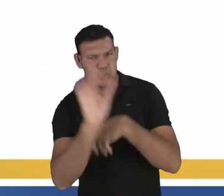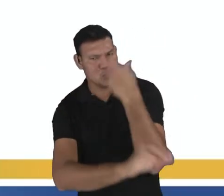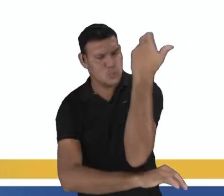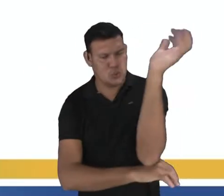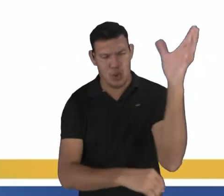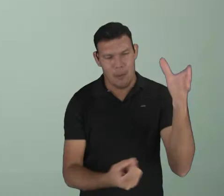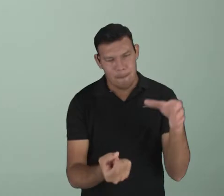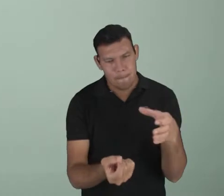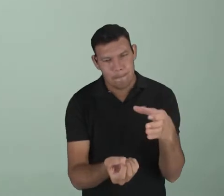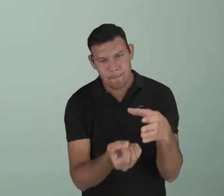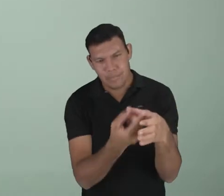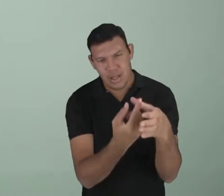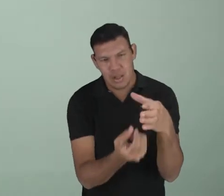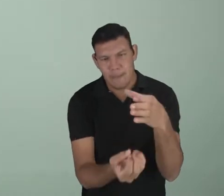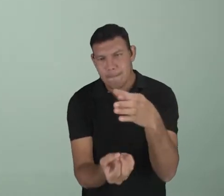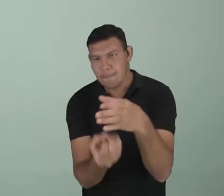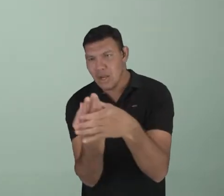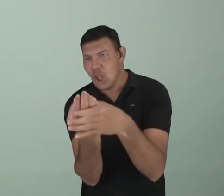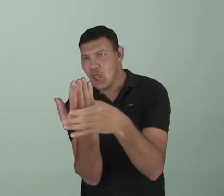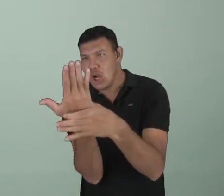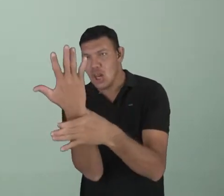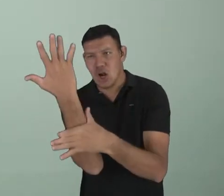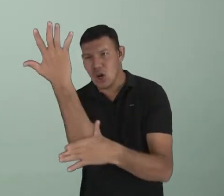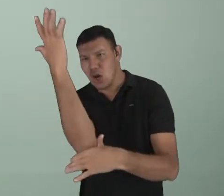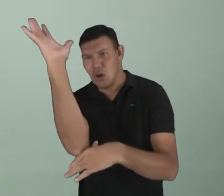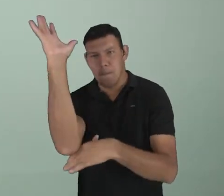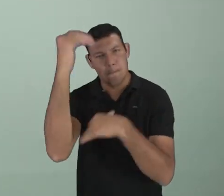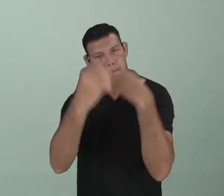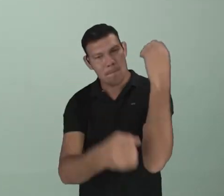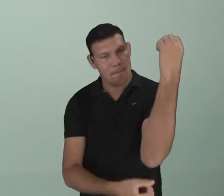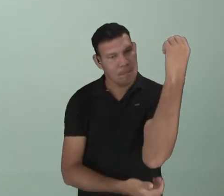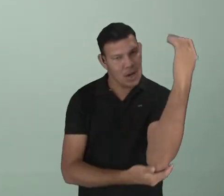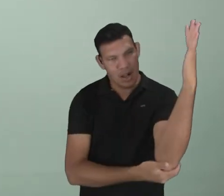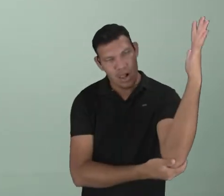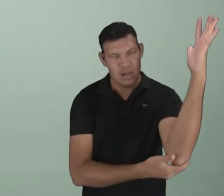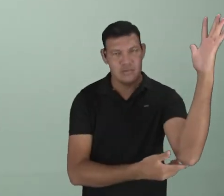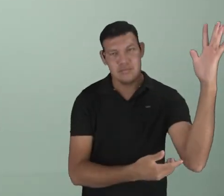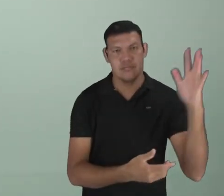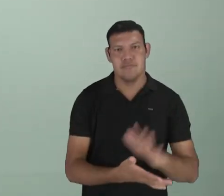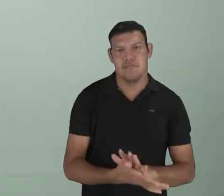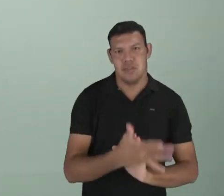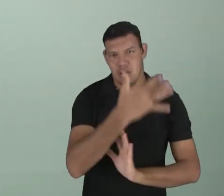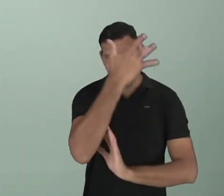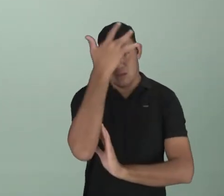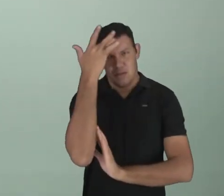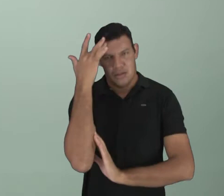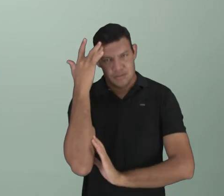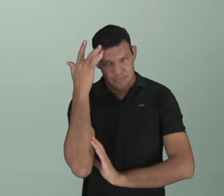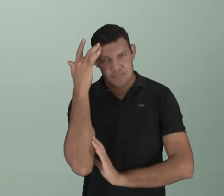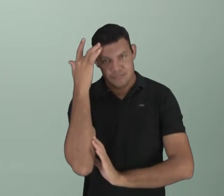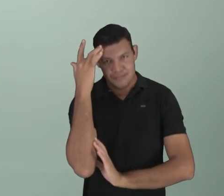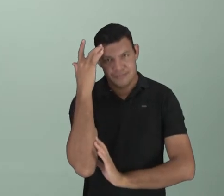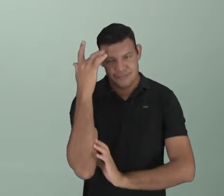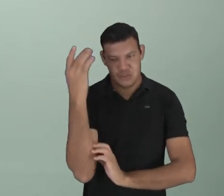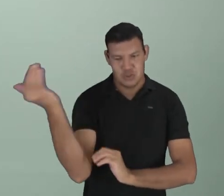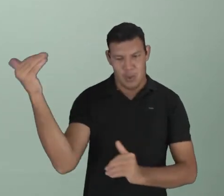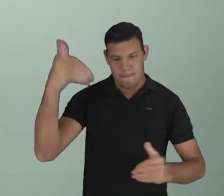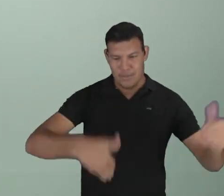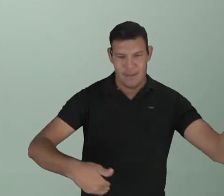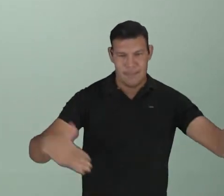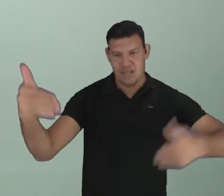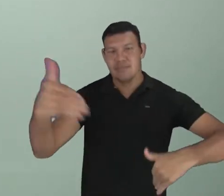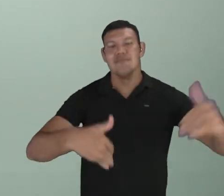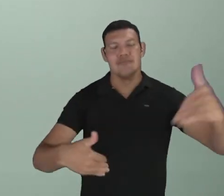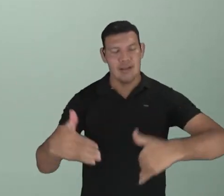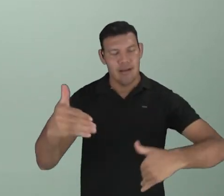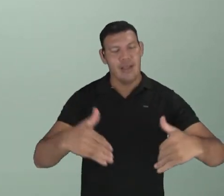iam cuidando daquela árvore, tinha toda uma preparação para os seringueiros que chegavam, a mão de obra mais